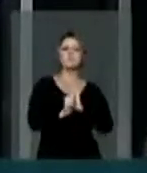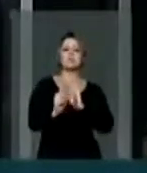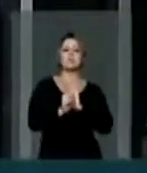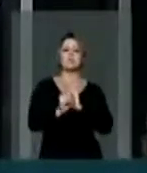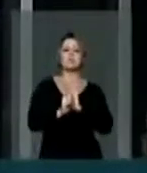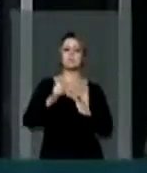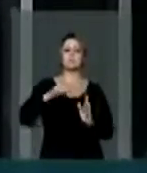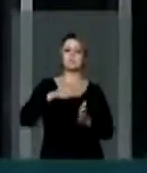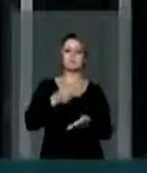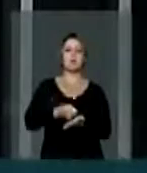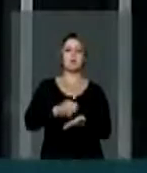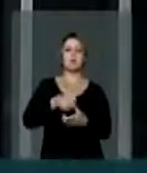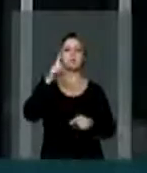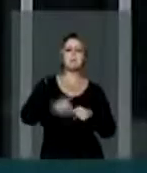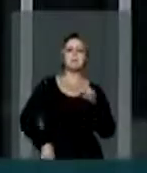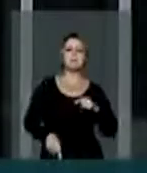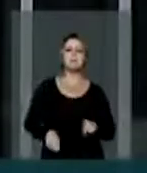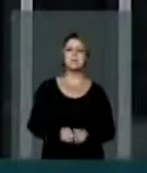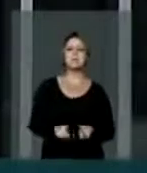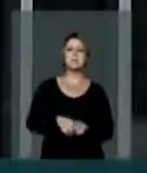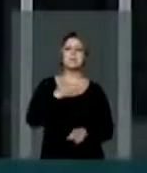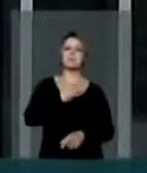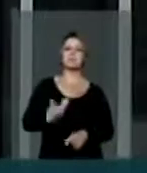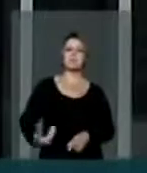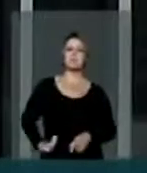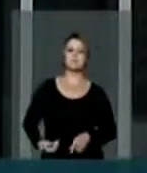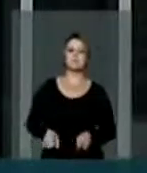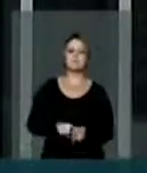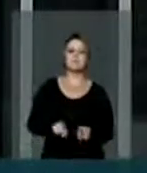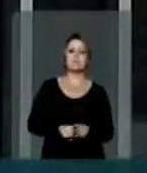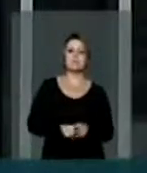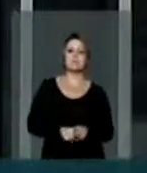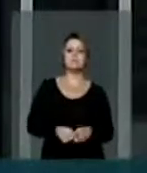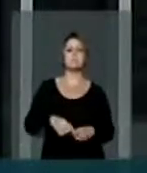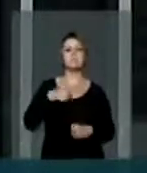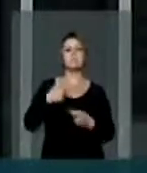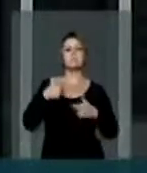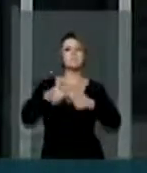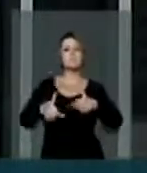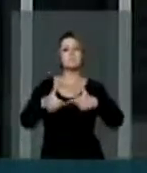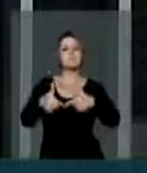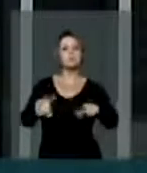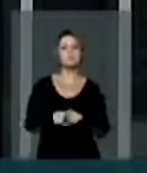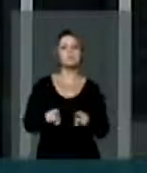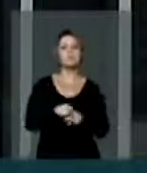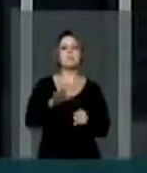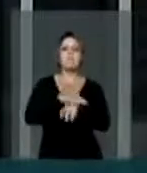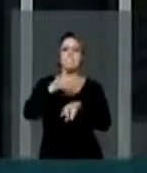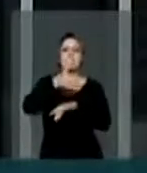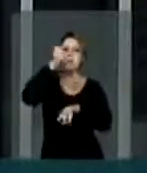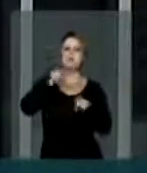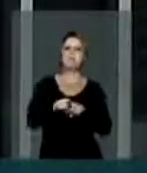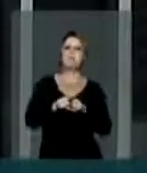ser proibido. Ao passo do governo federal atuar de forma mais enérgica contra o tráfico e melhorar as casas